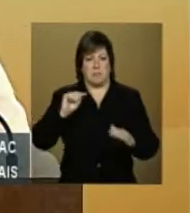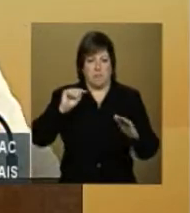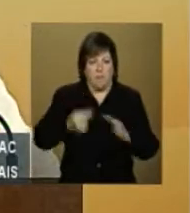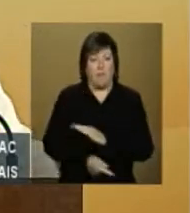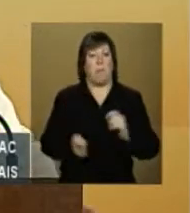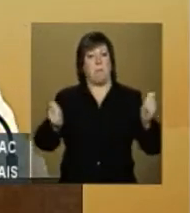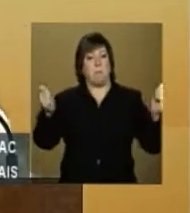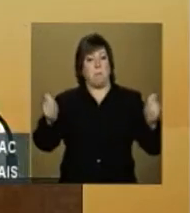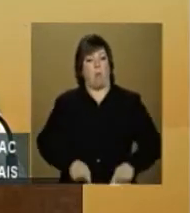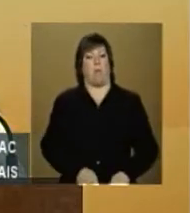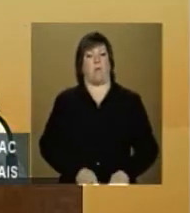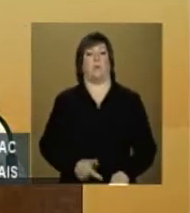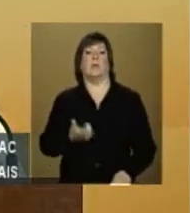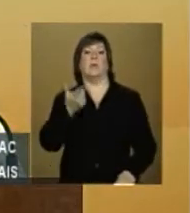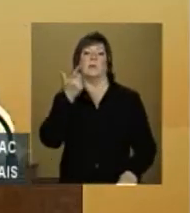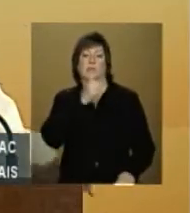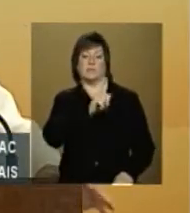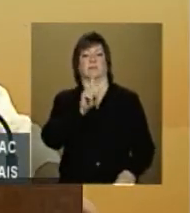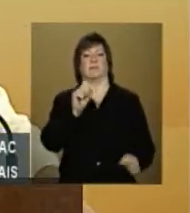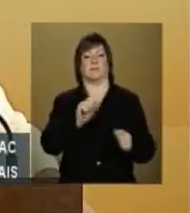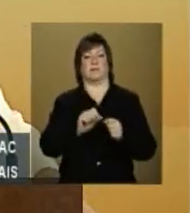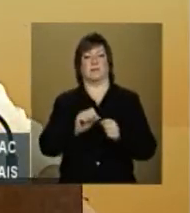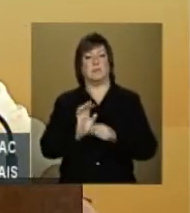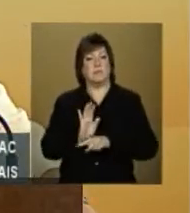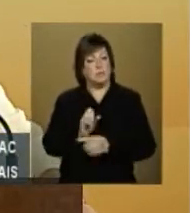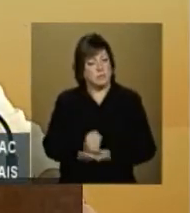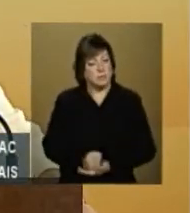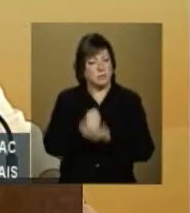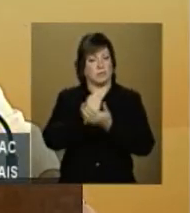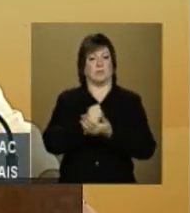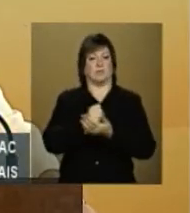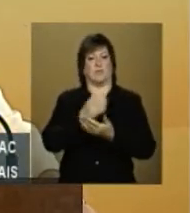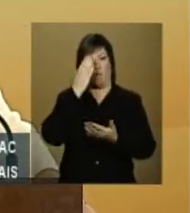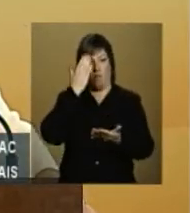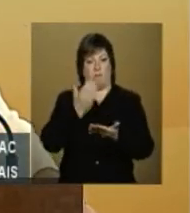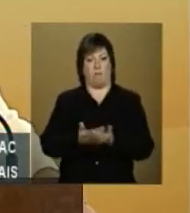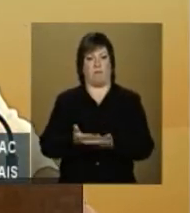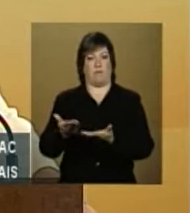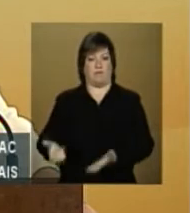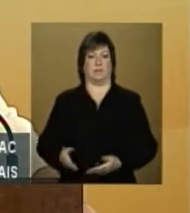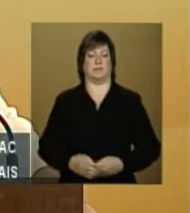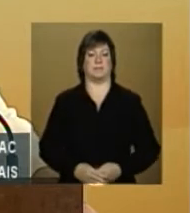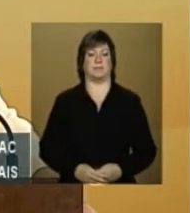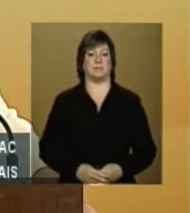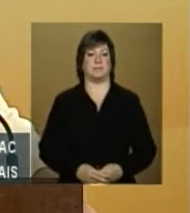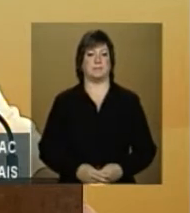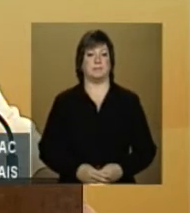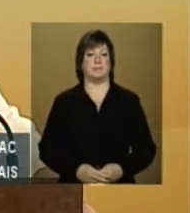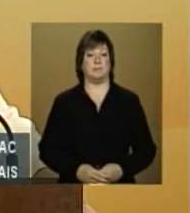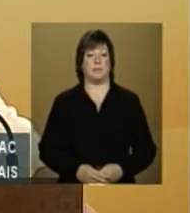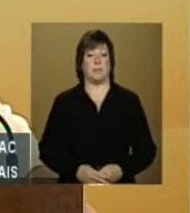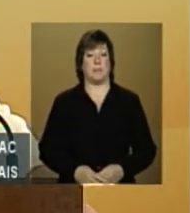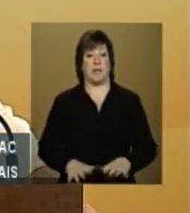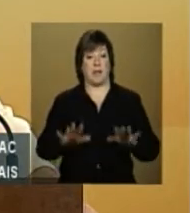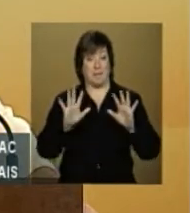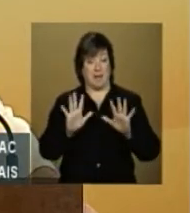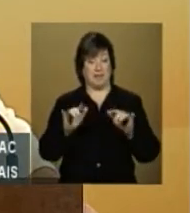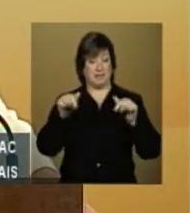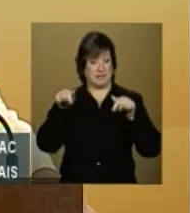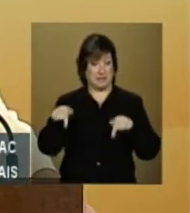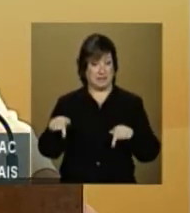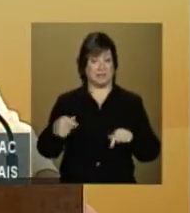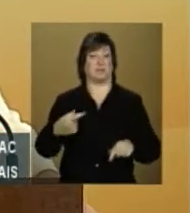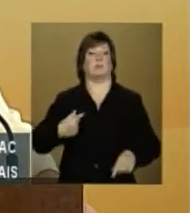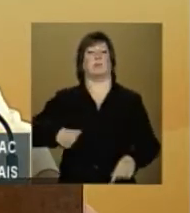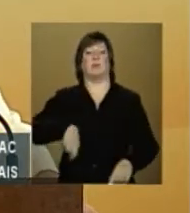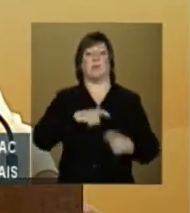surja e, de fato, assegure maior nível de confiança. Agora, esse cenário nos preocupa,